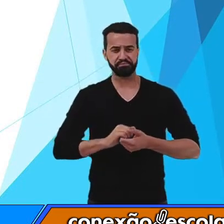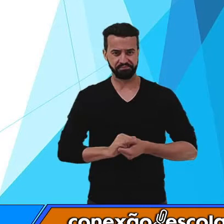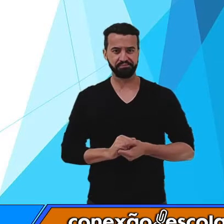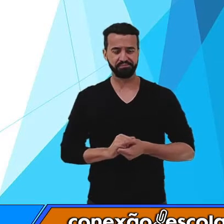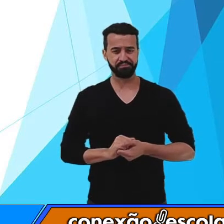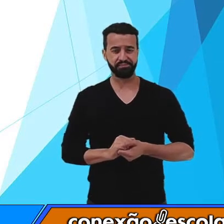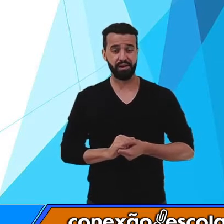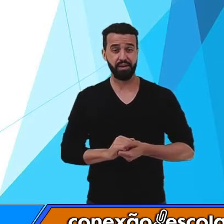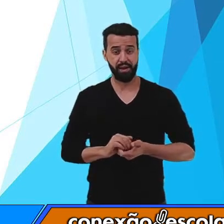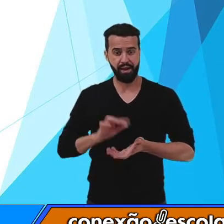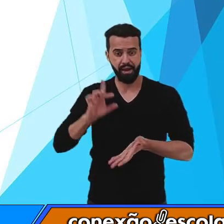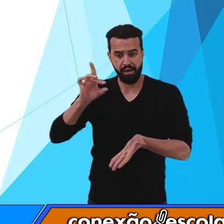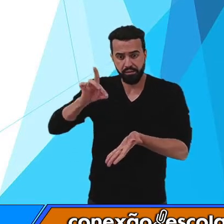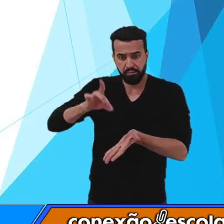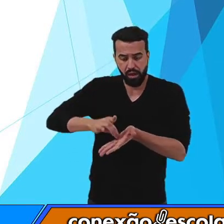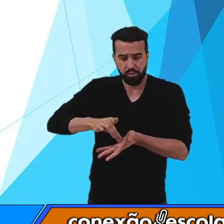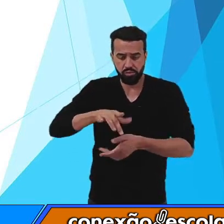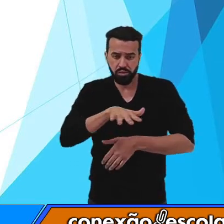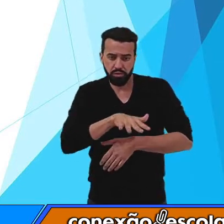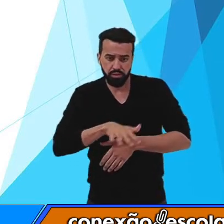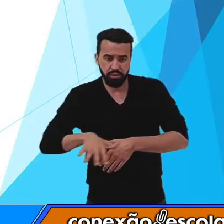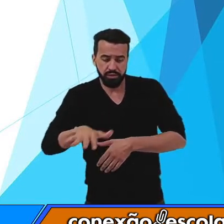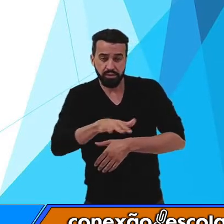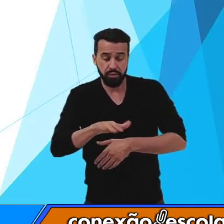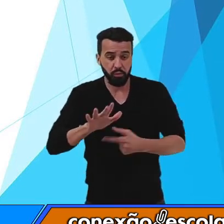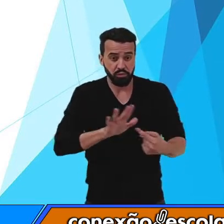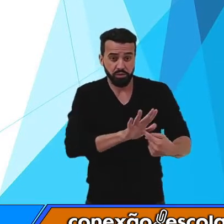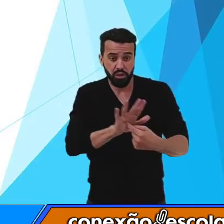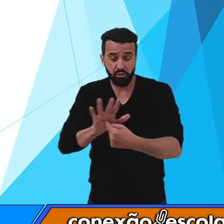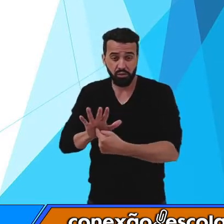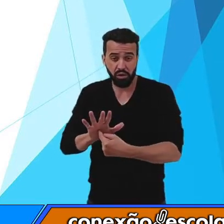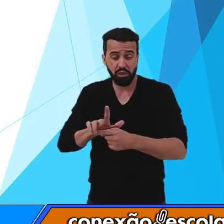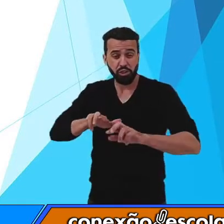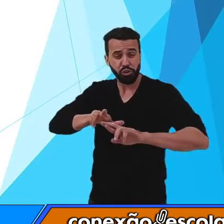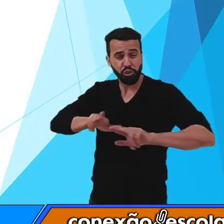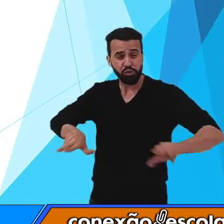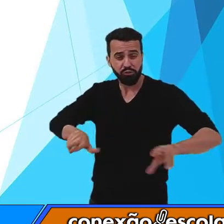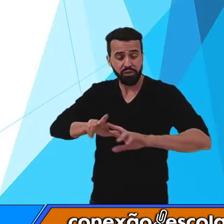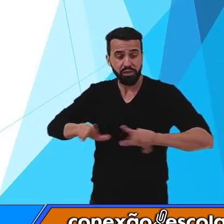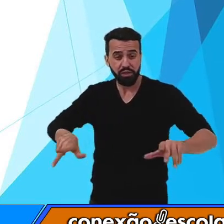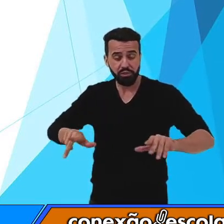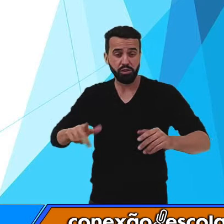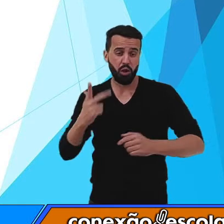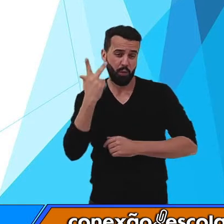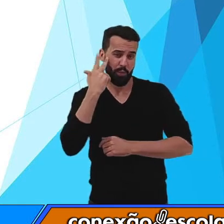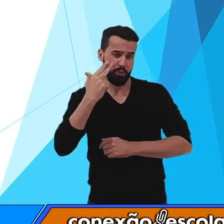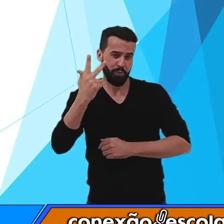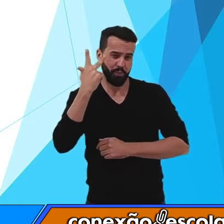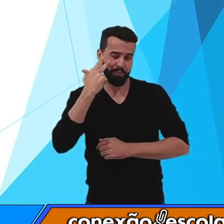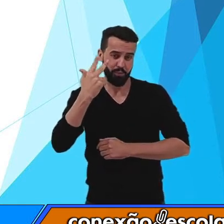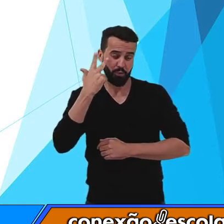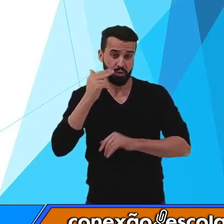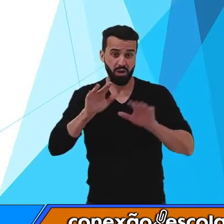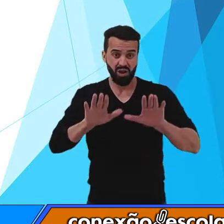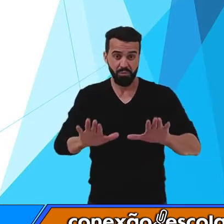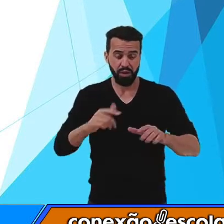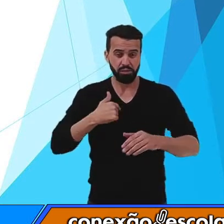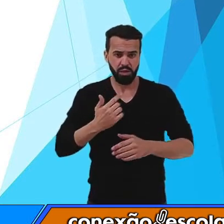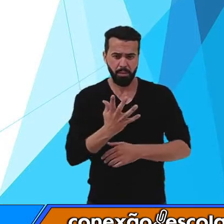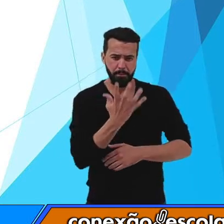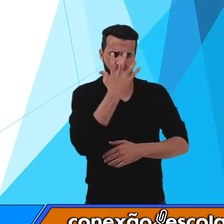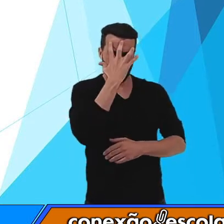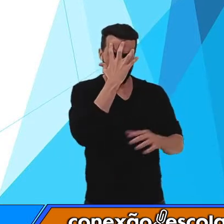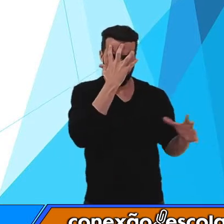a realidade idealizada que criavam se afastava muito da realidade comum. Quanto mais fantástica